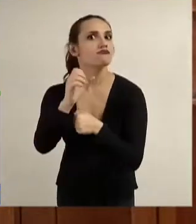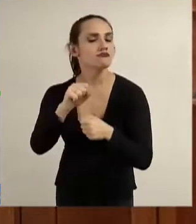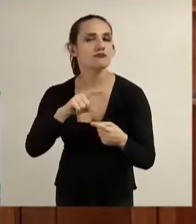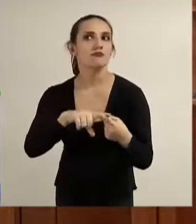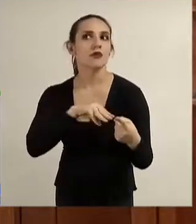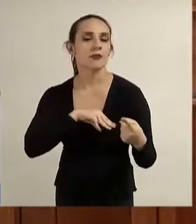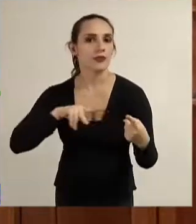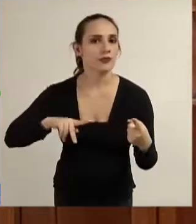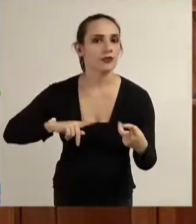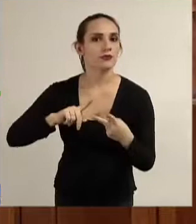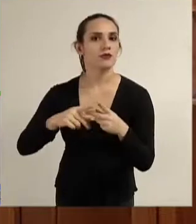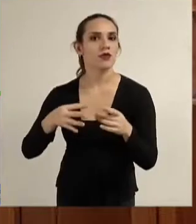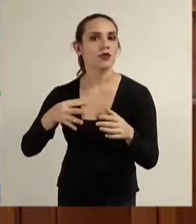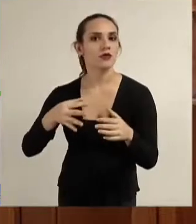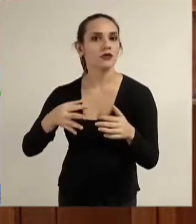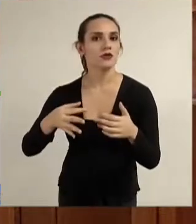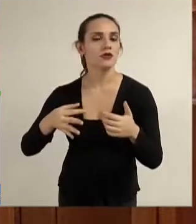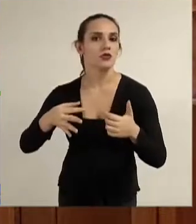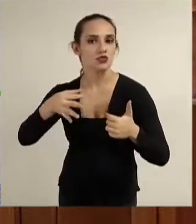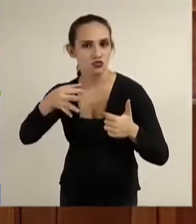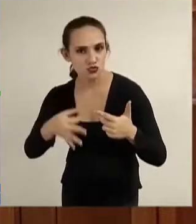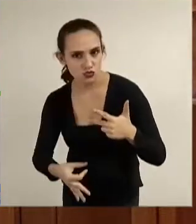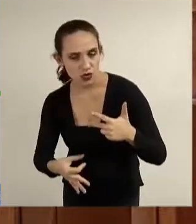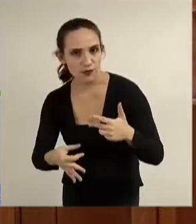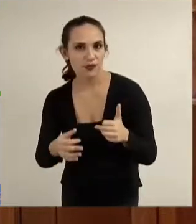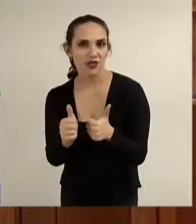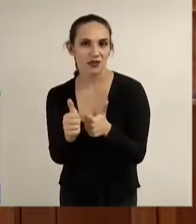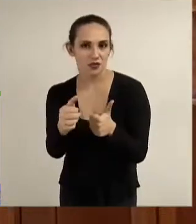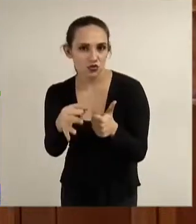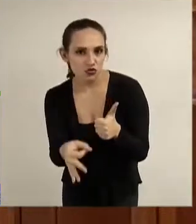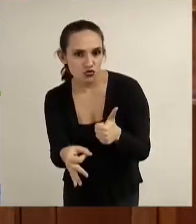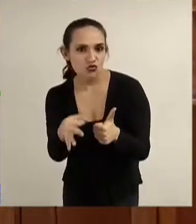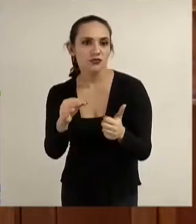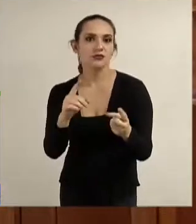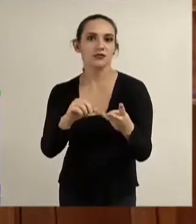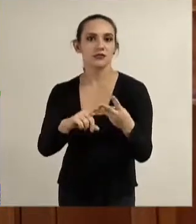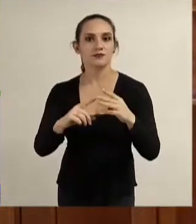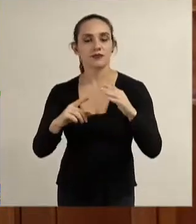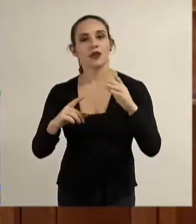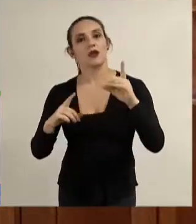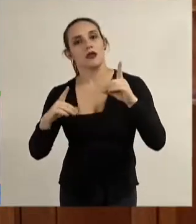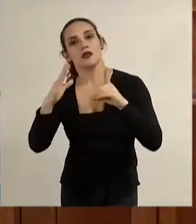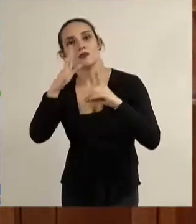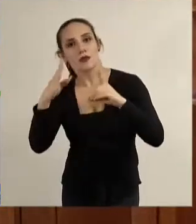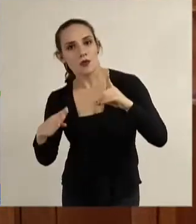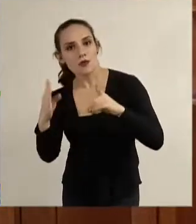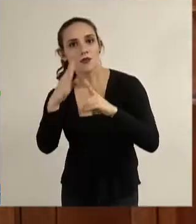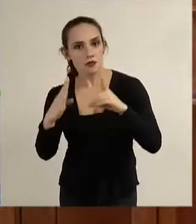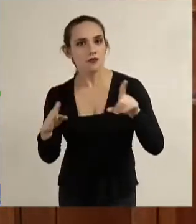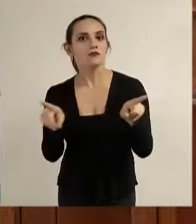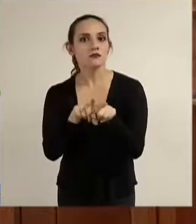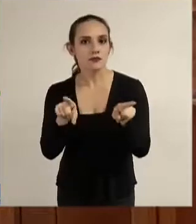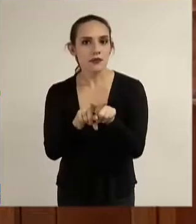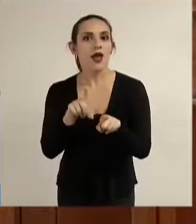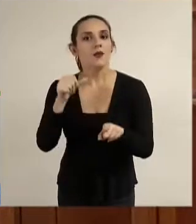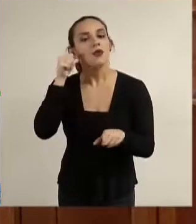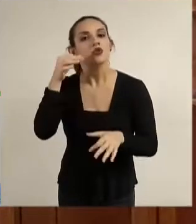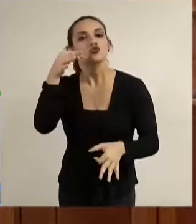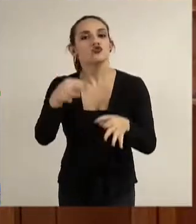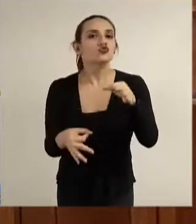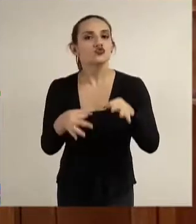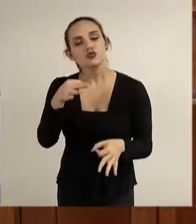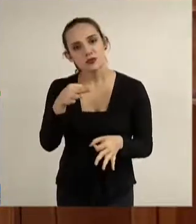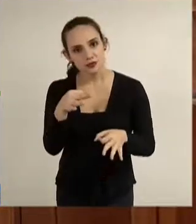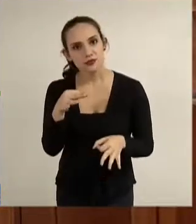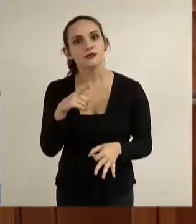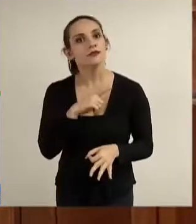Ministério Público, o Tribunal de Justiça, a delegacia, 24 horas, a doutora Jaqueline, a juíza, que está ali à disposição para